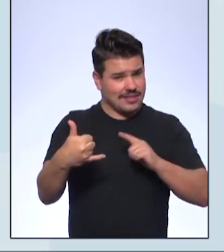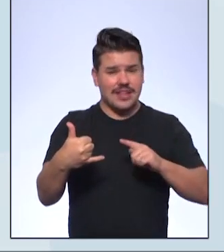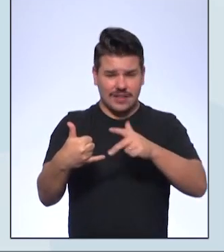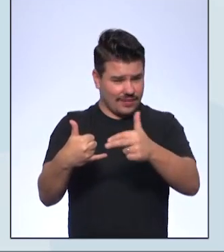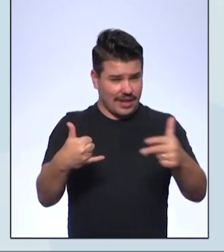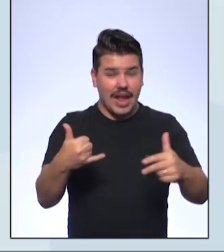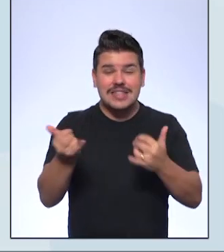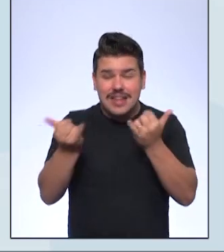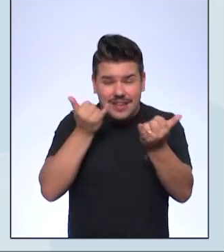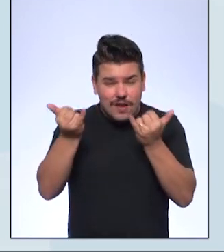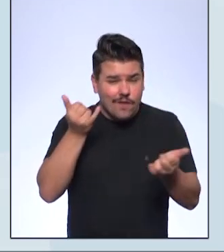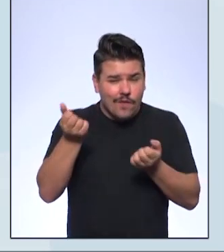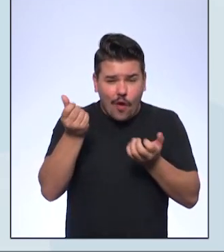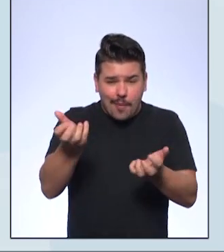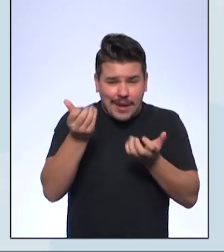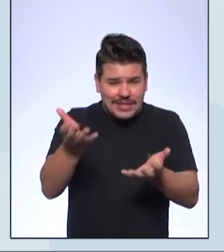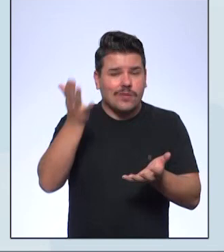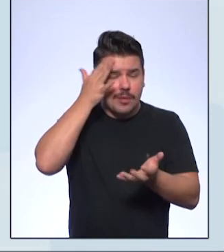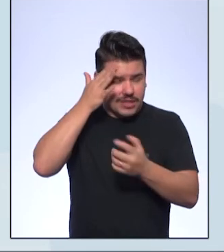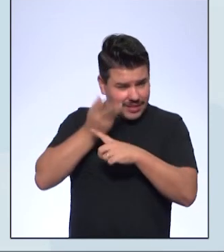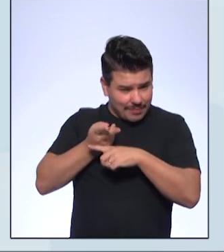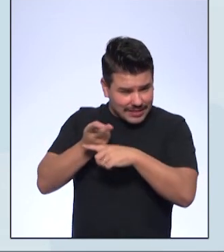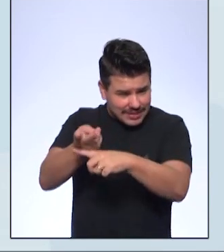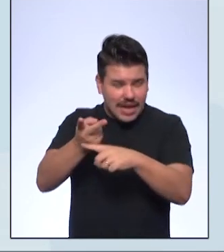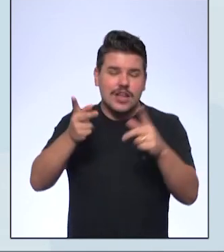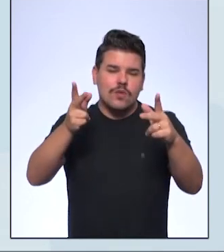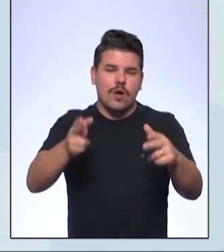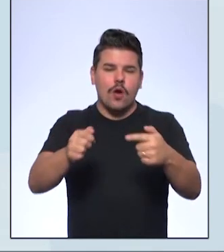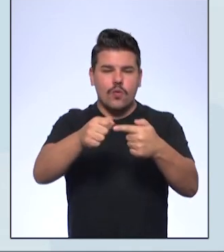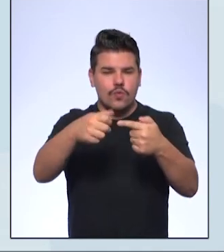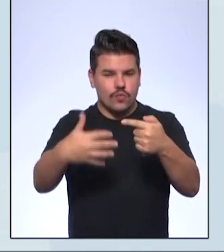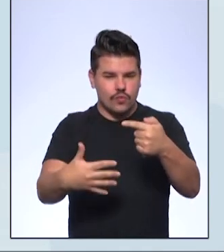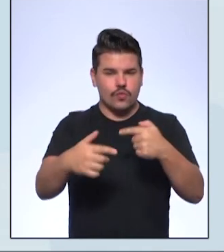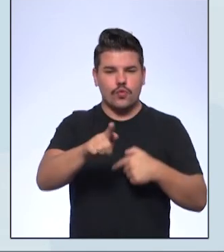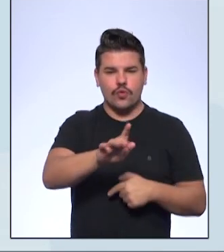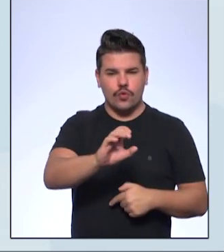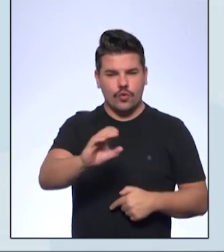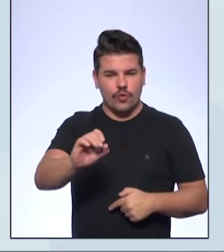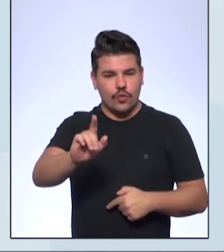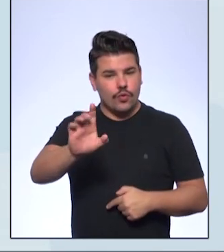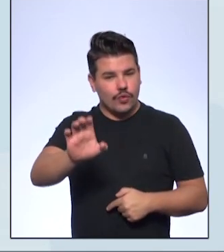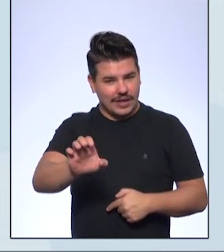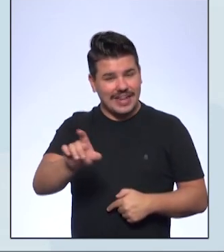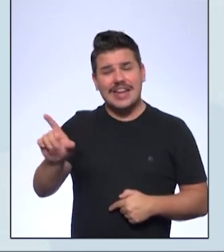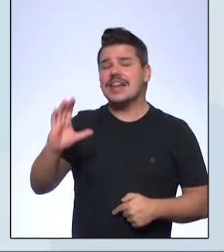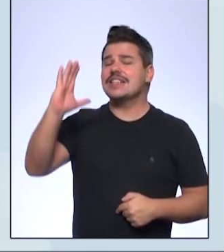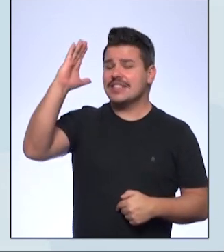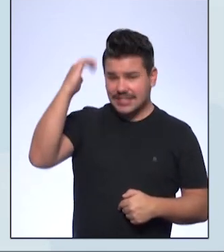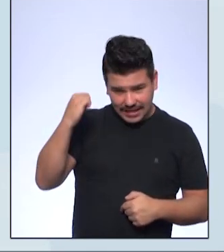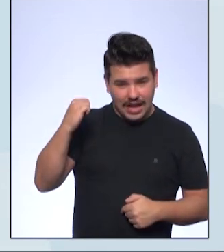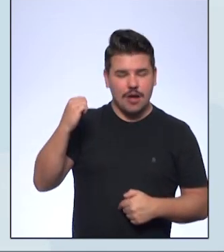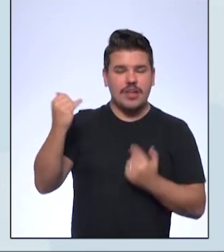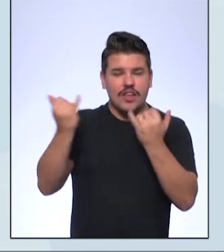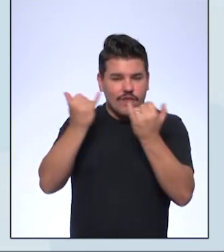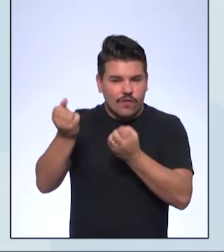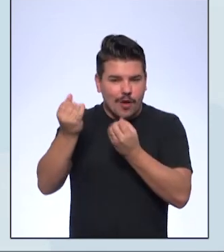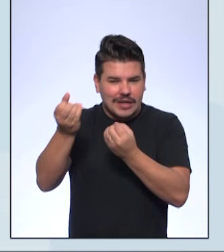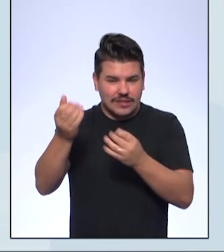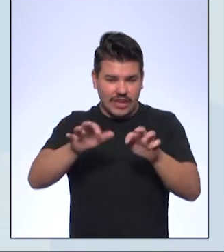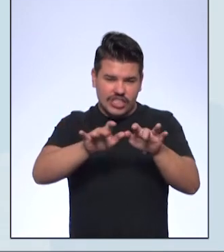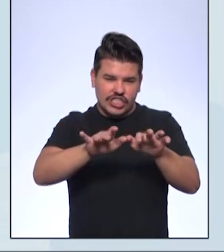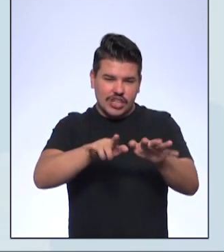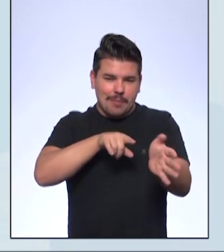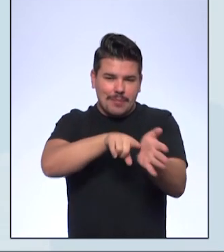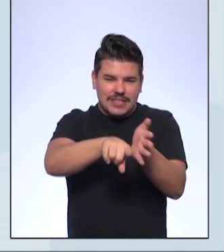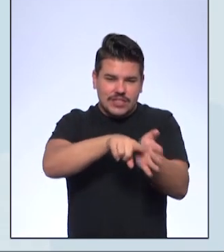muitas coisas. Então, vamos dar um exemplo assim do Google. O Google ele usa nossos dados para gerar para a gente propagandas. Então,